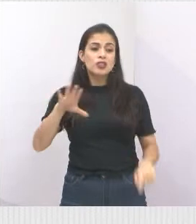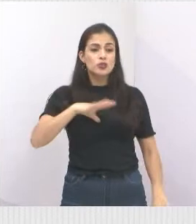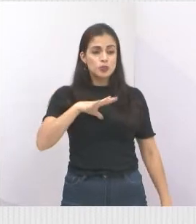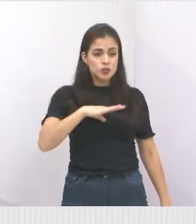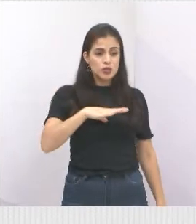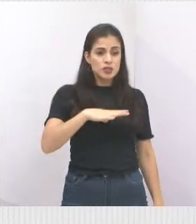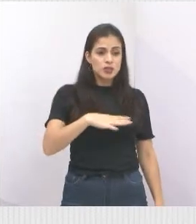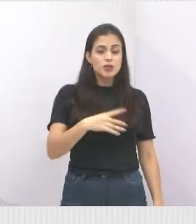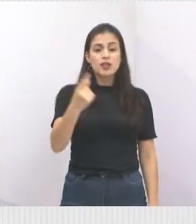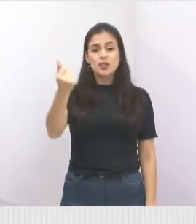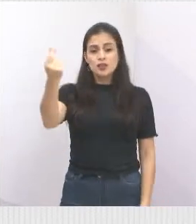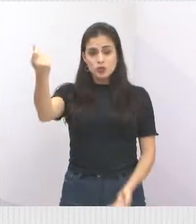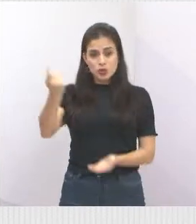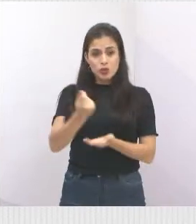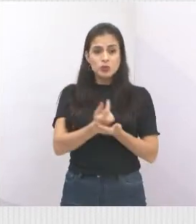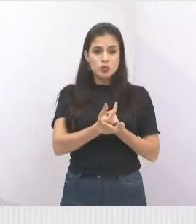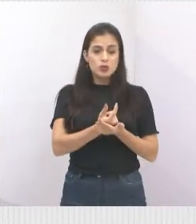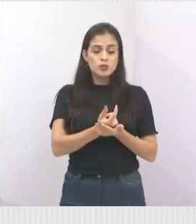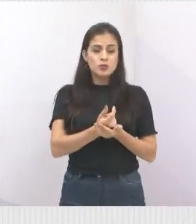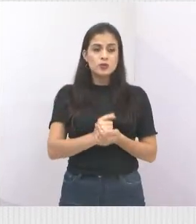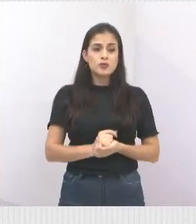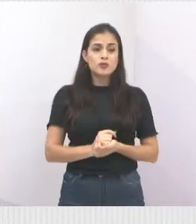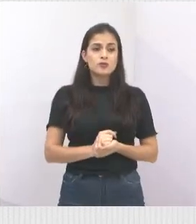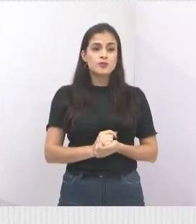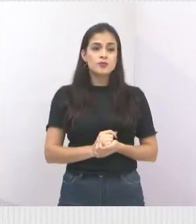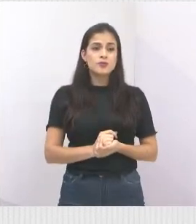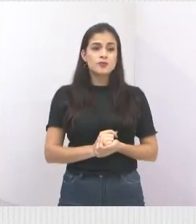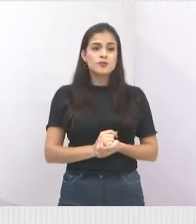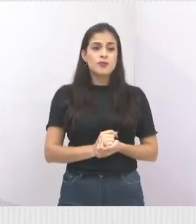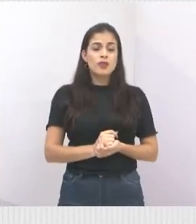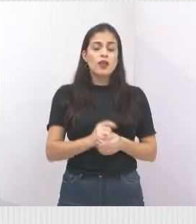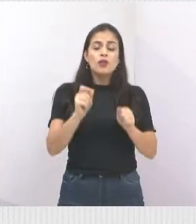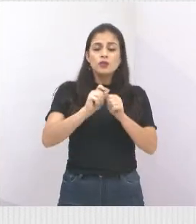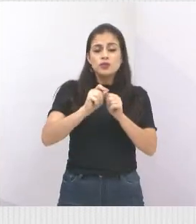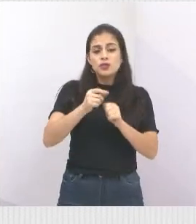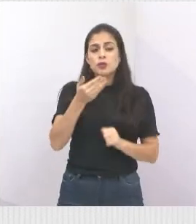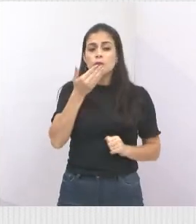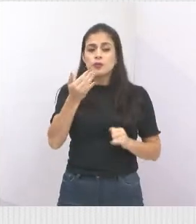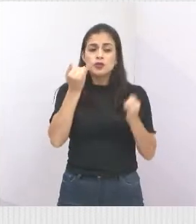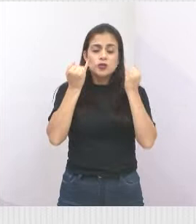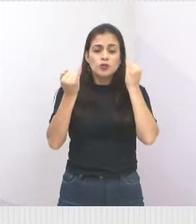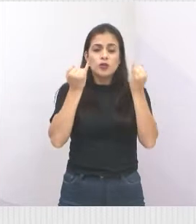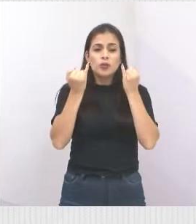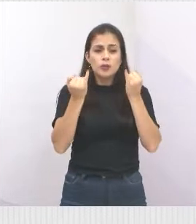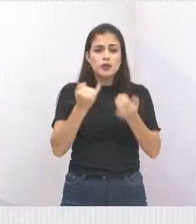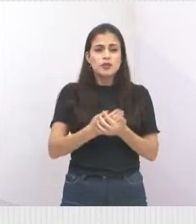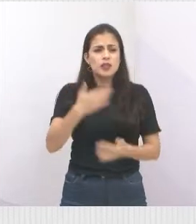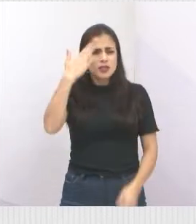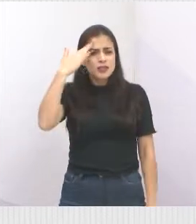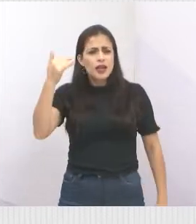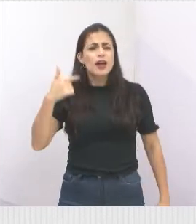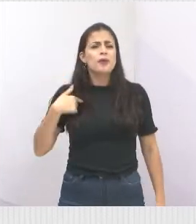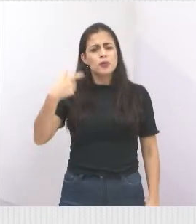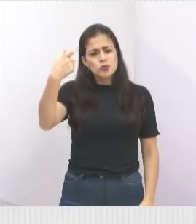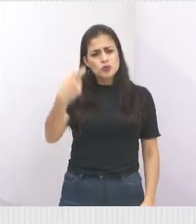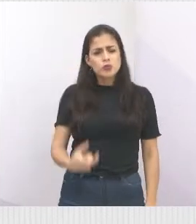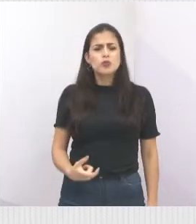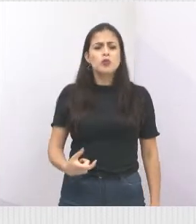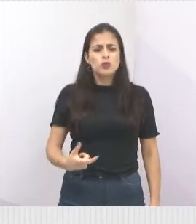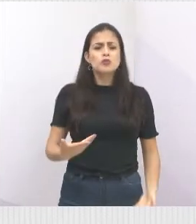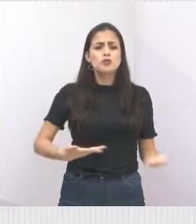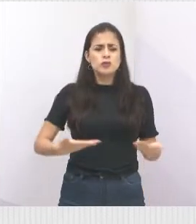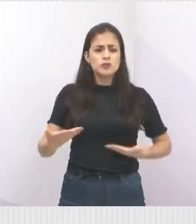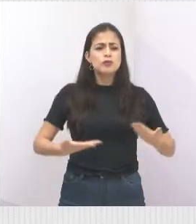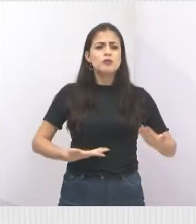que ele vem direcionado para esse profissionais e eu fiz um pedido de informações todo mundo sabe que eu sou o único servidor de carreira